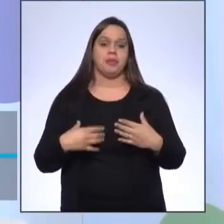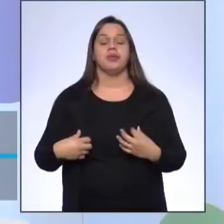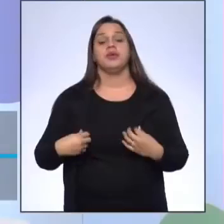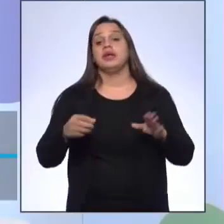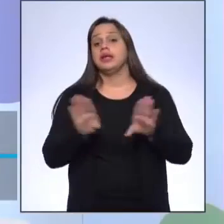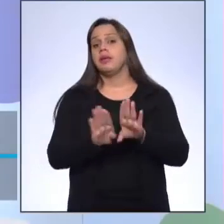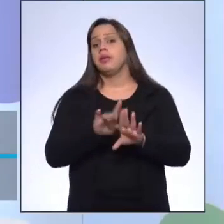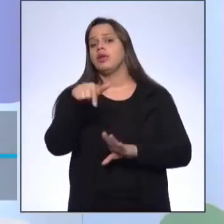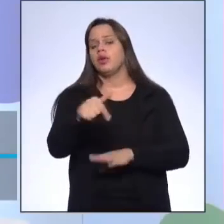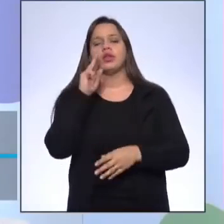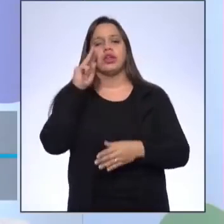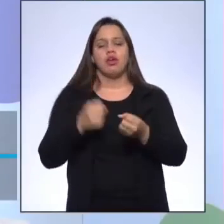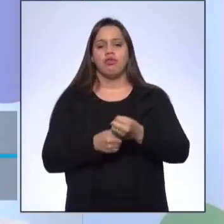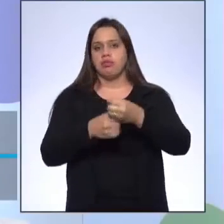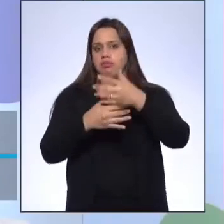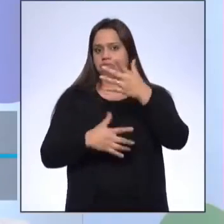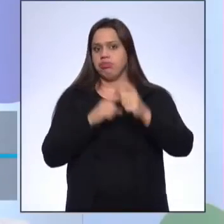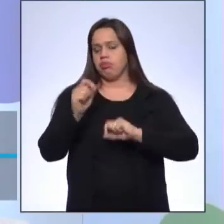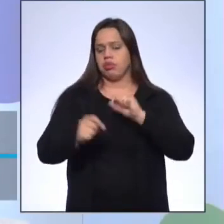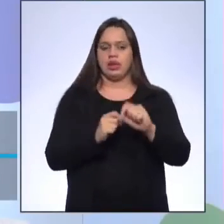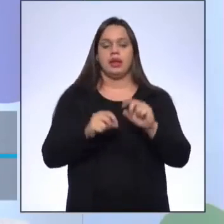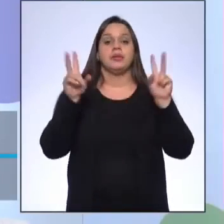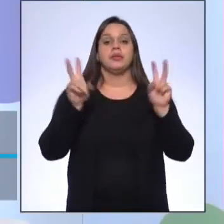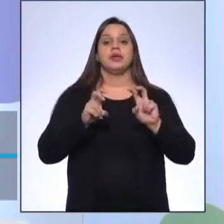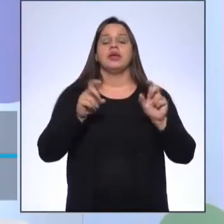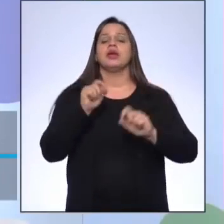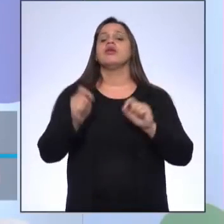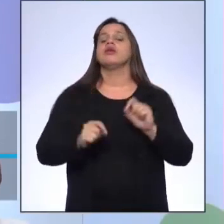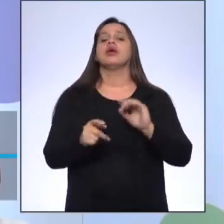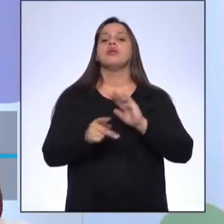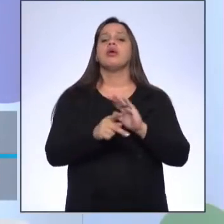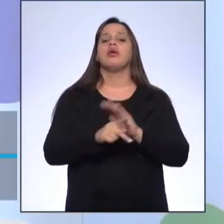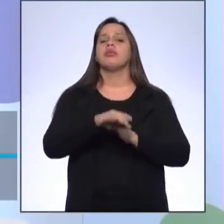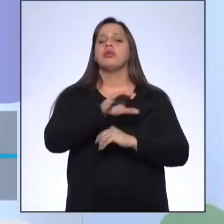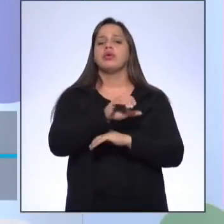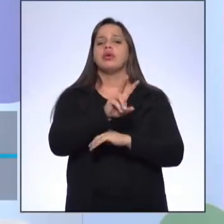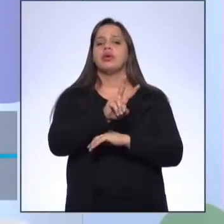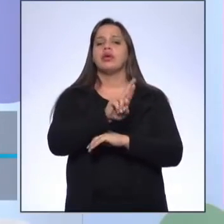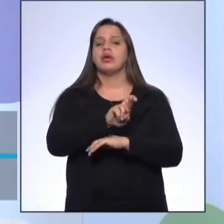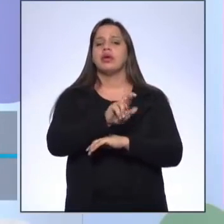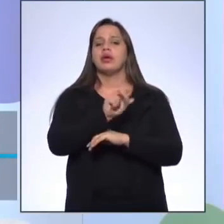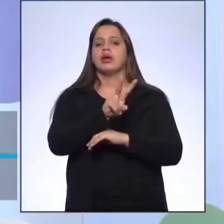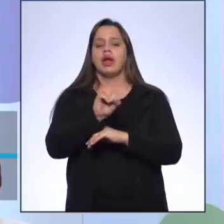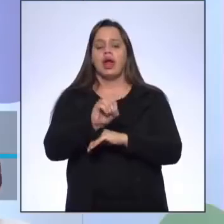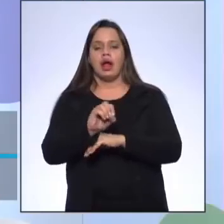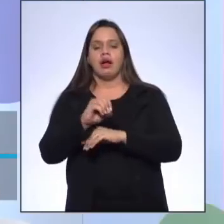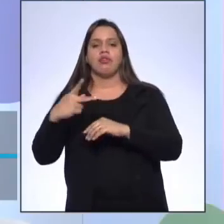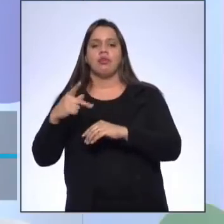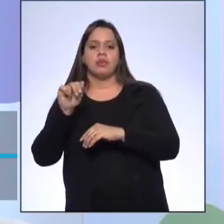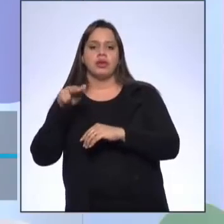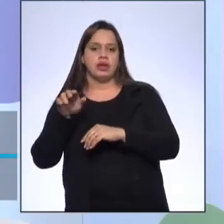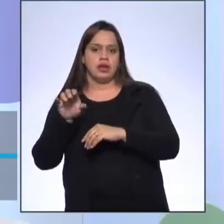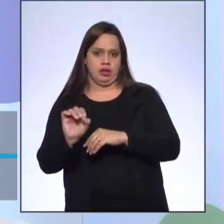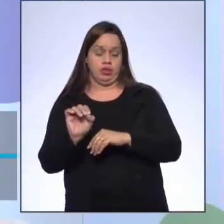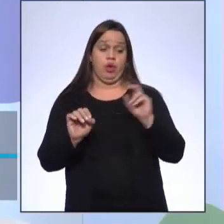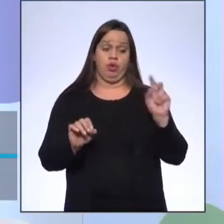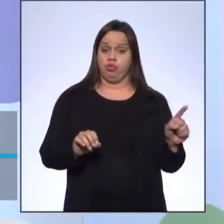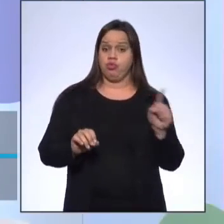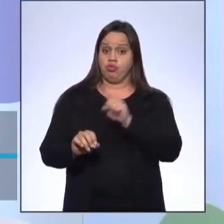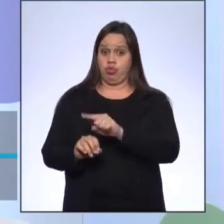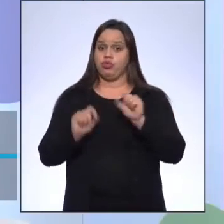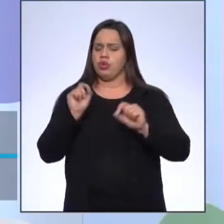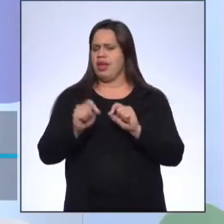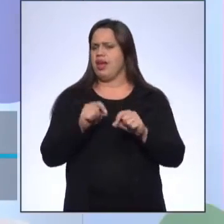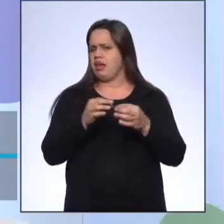nosso chat, a questão aí, né, do cravo, piano, né, perguntaram aí qual é a diferença, tá, gente? Olha, a diferença é básica,